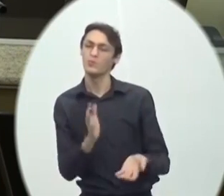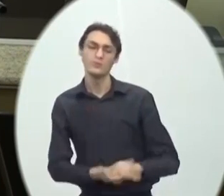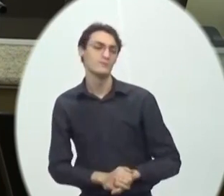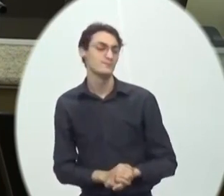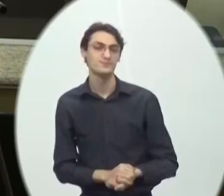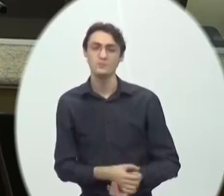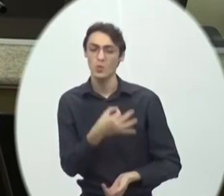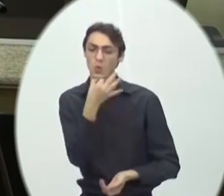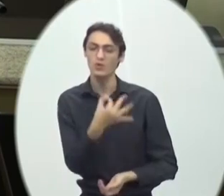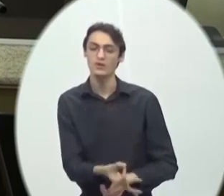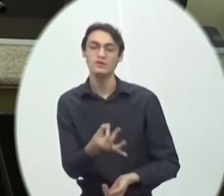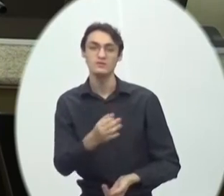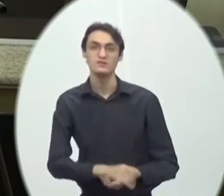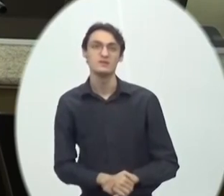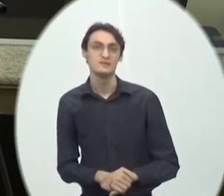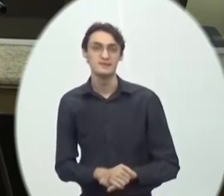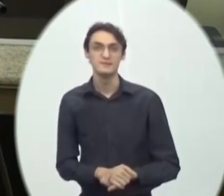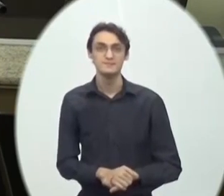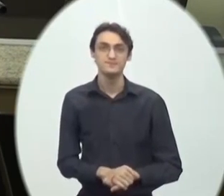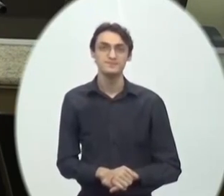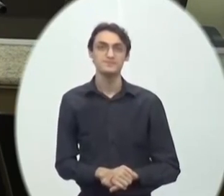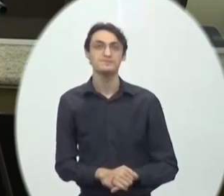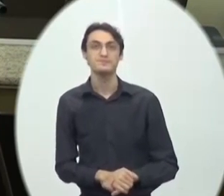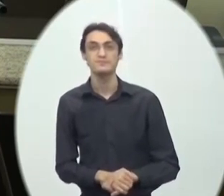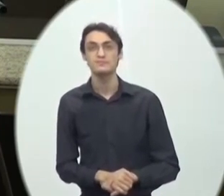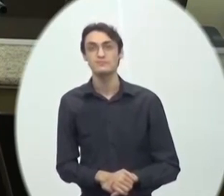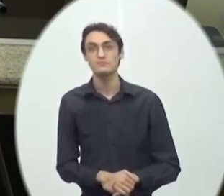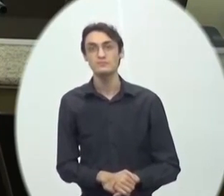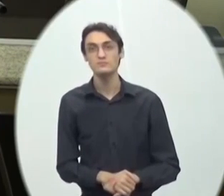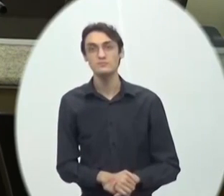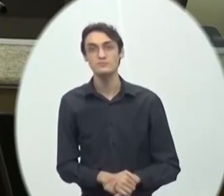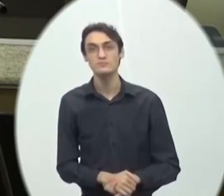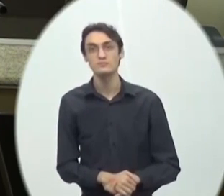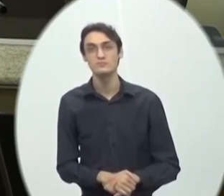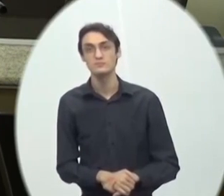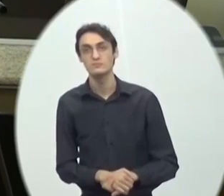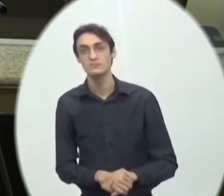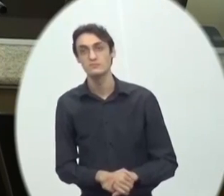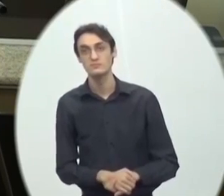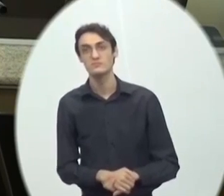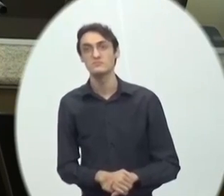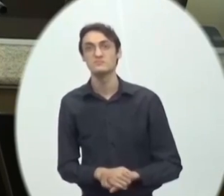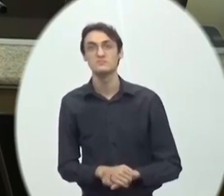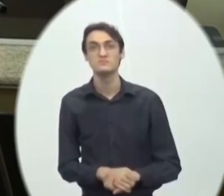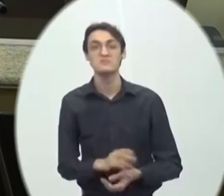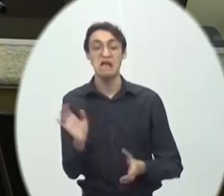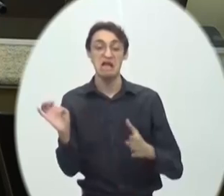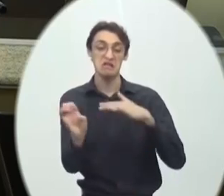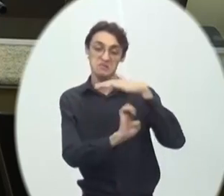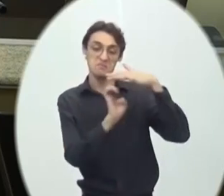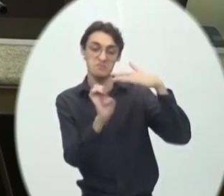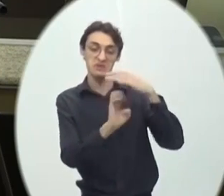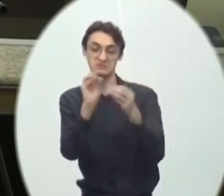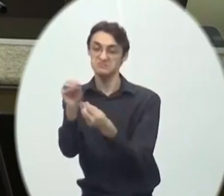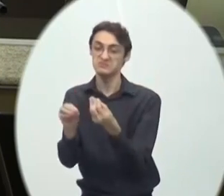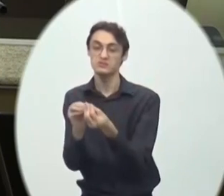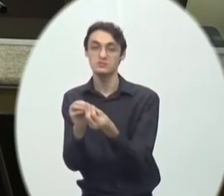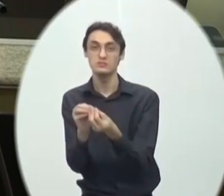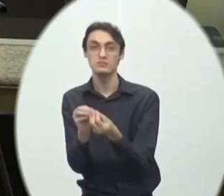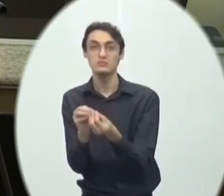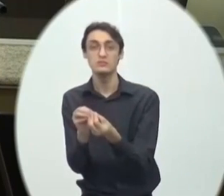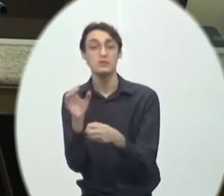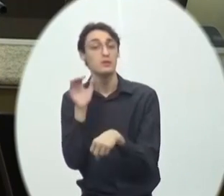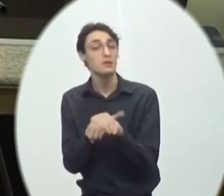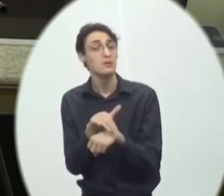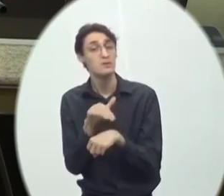É um absurdo o que está acontecendo com a Celesc. E aí quando se fala, mas é uma empresa mista, eles